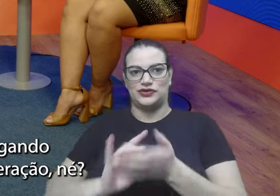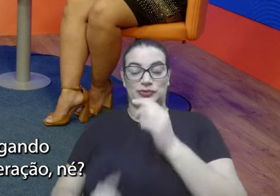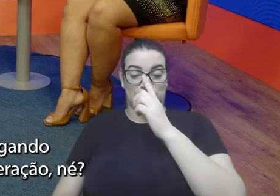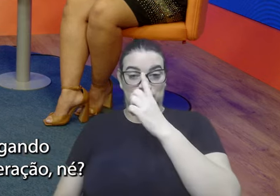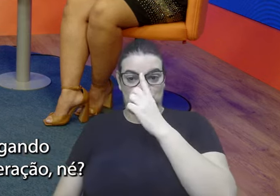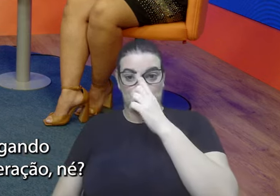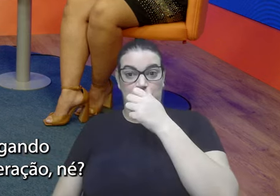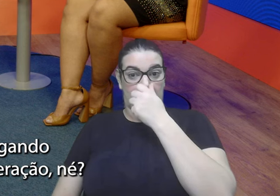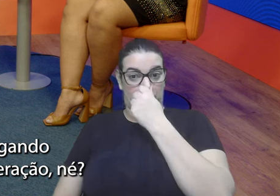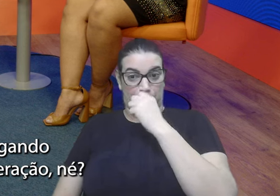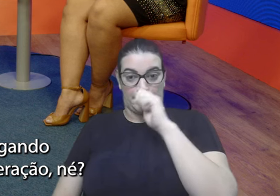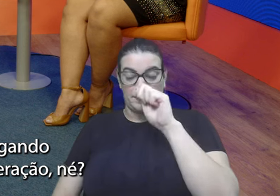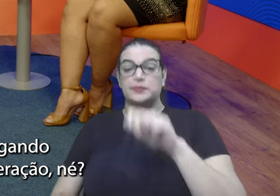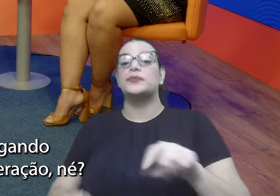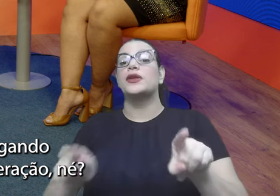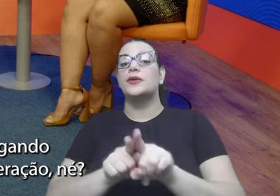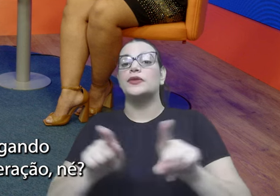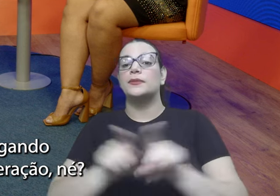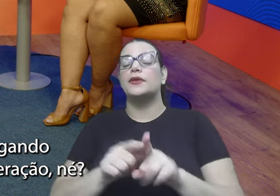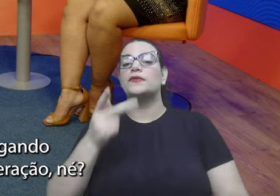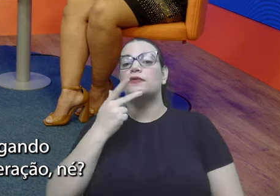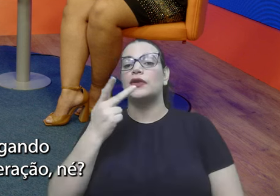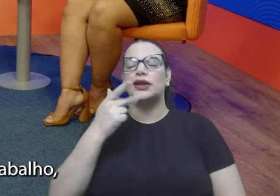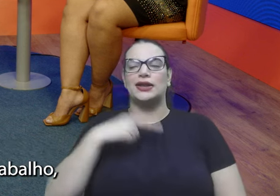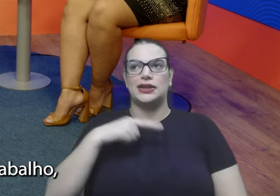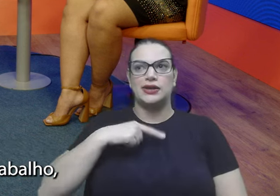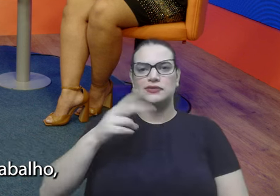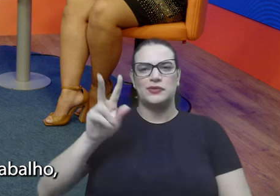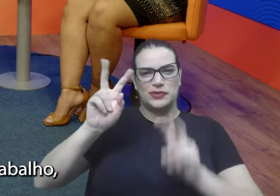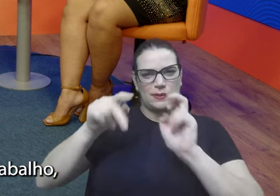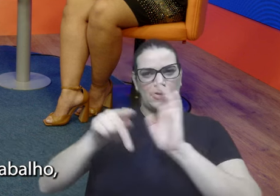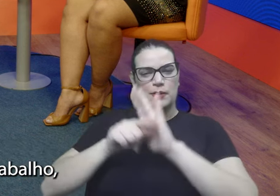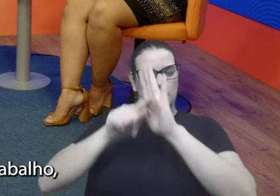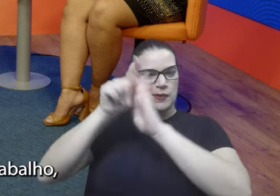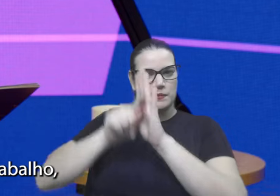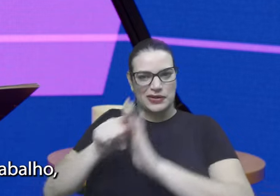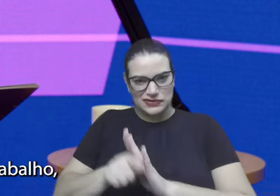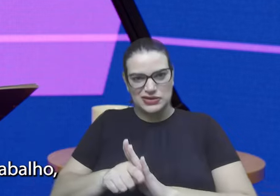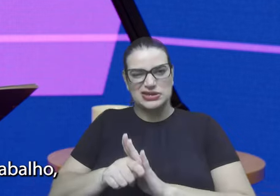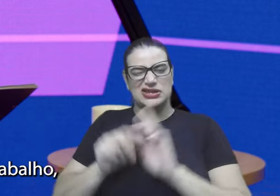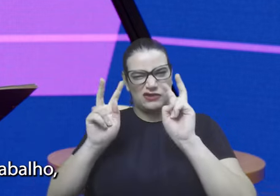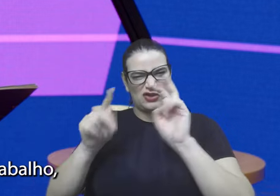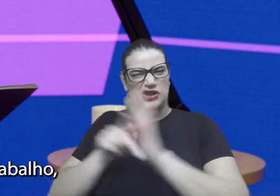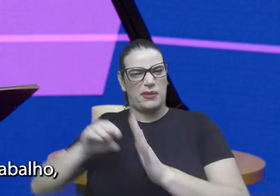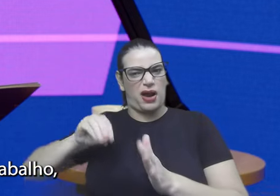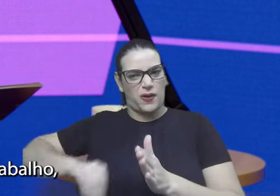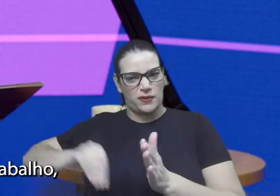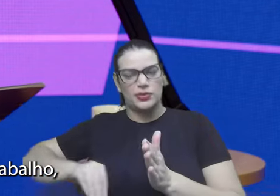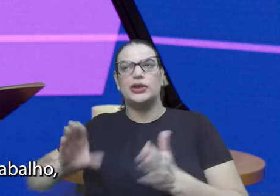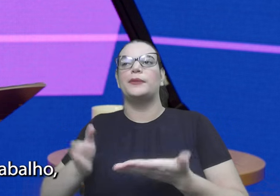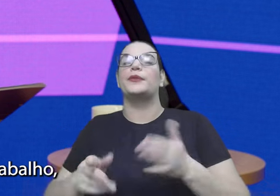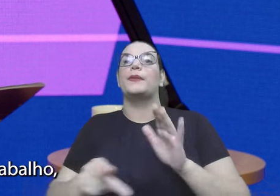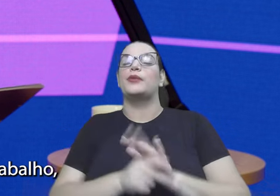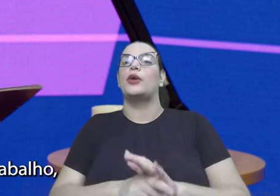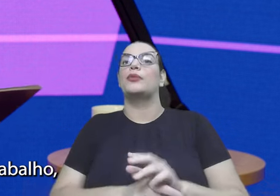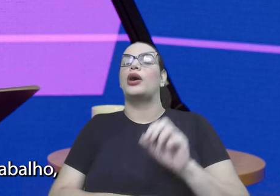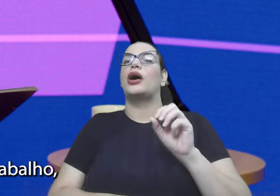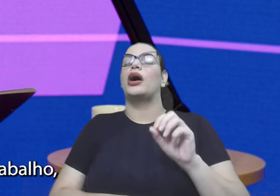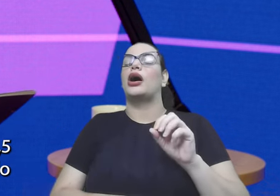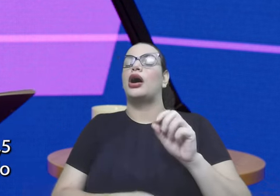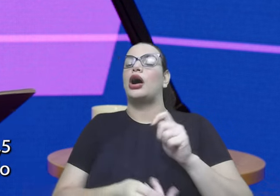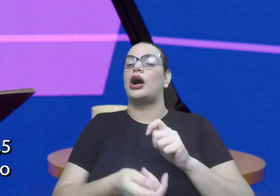um dado pegando o gancho que você falou da remuneração né uma pesquisa que assim da organização internacional do